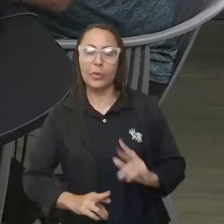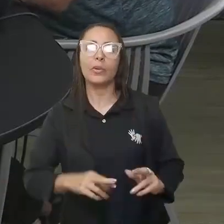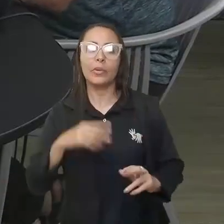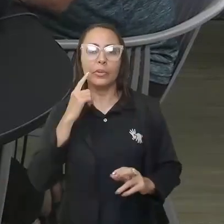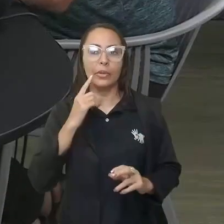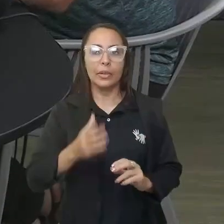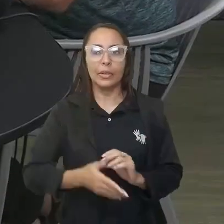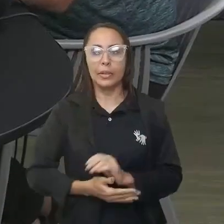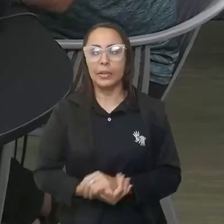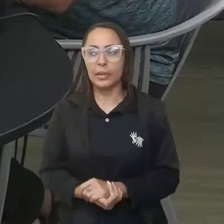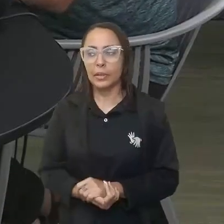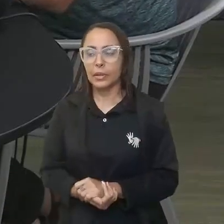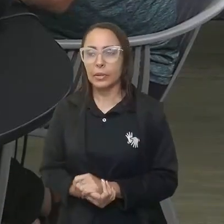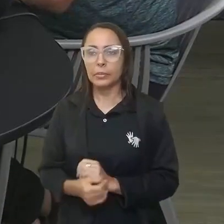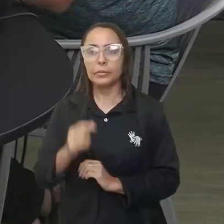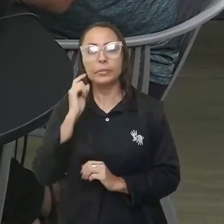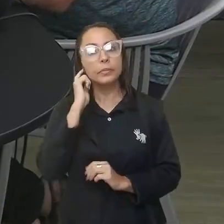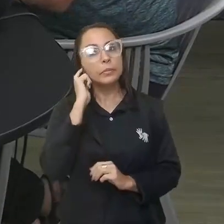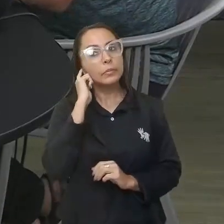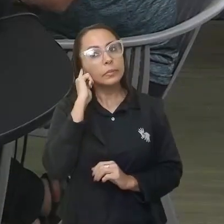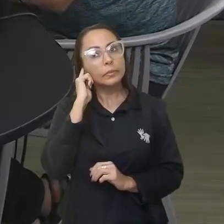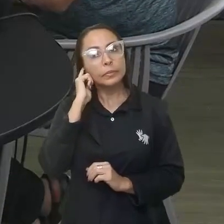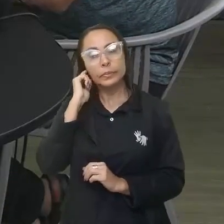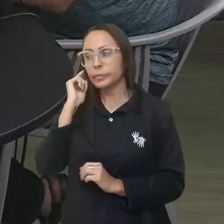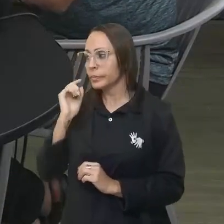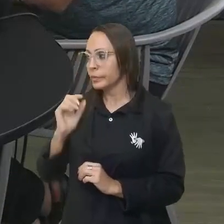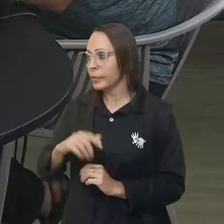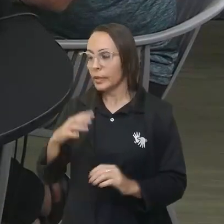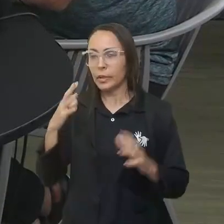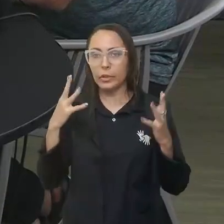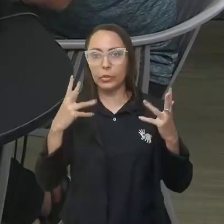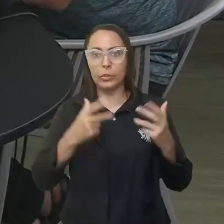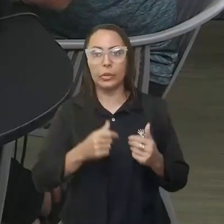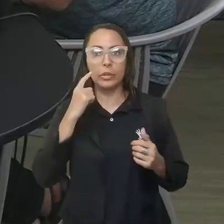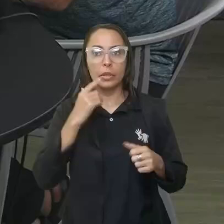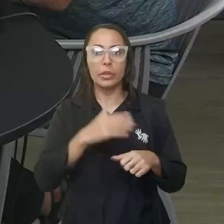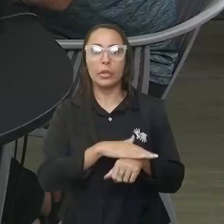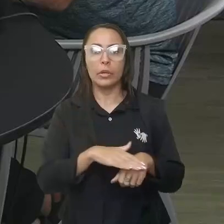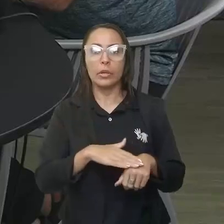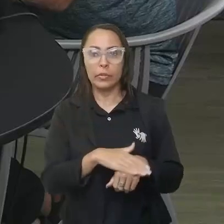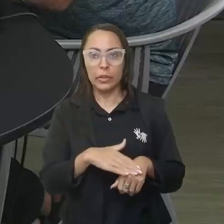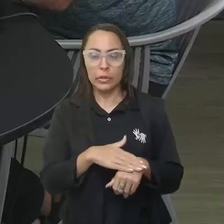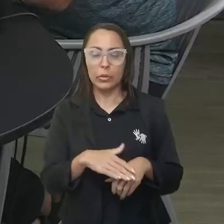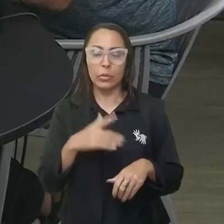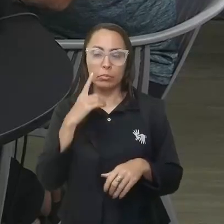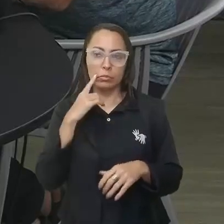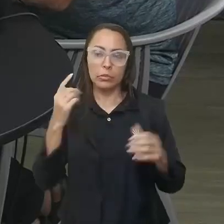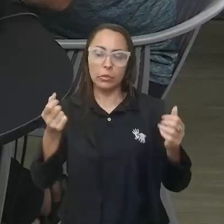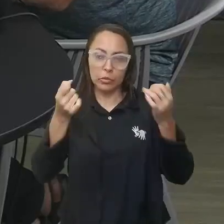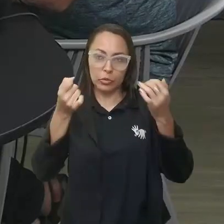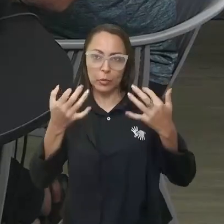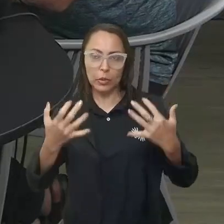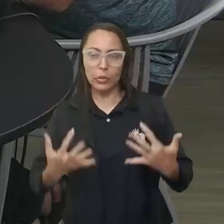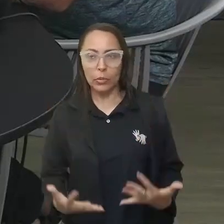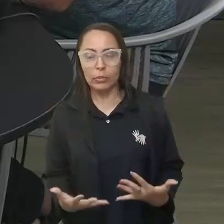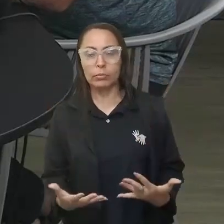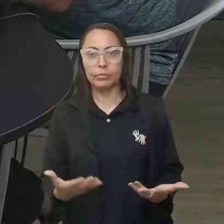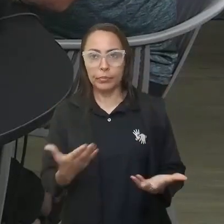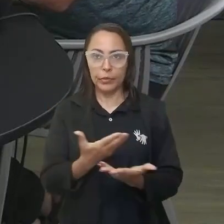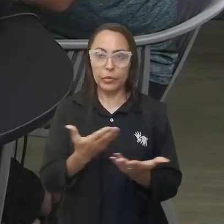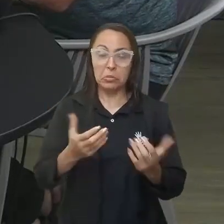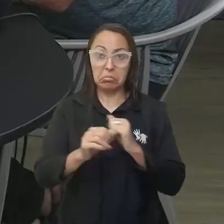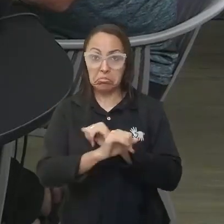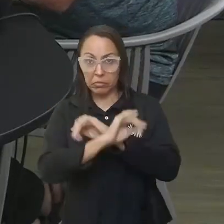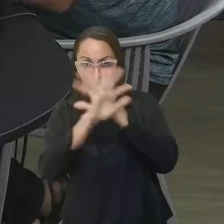para ela. Diante de tudo isso que a gente conversou, diante de tudo que foi colocado por vocês, né, de forma bem clara,